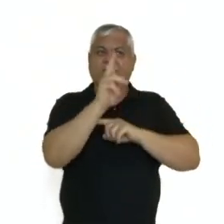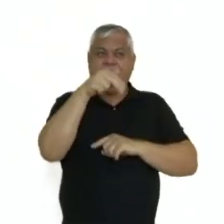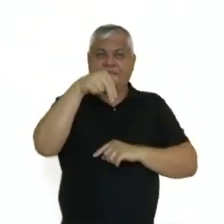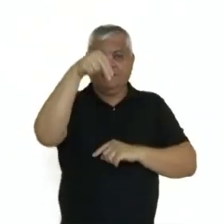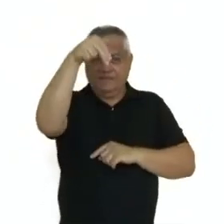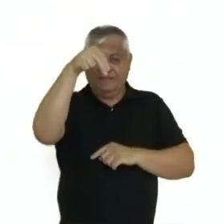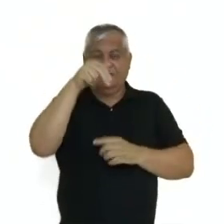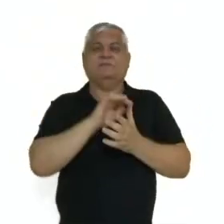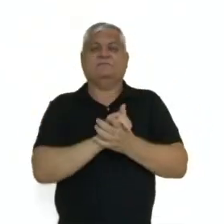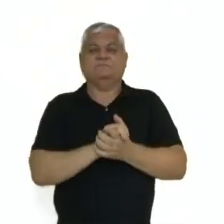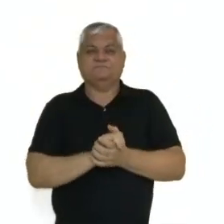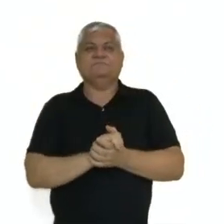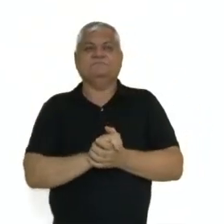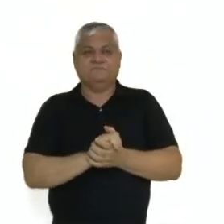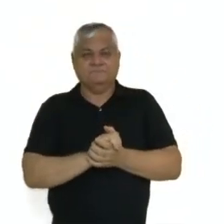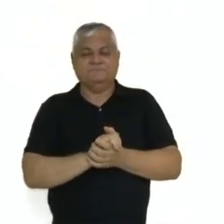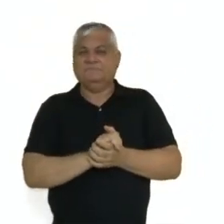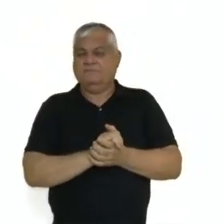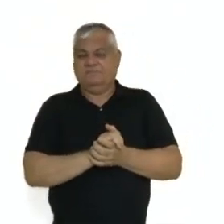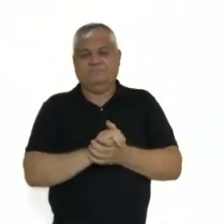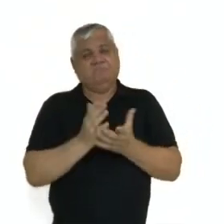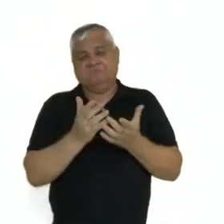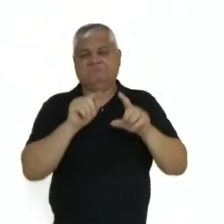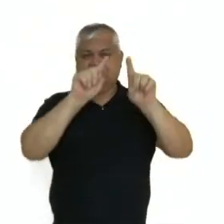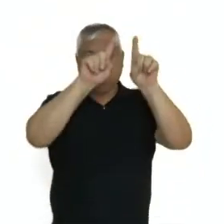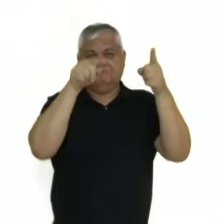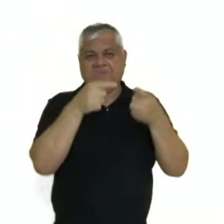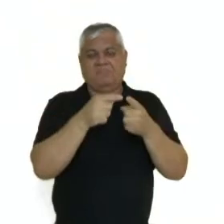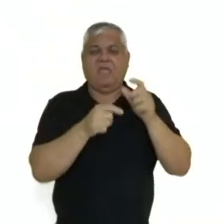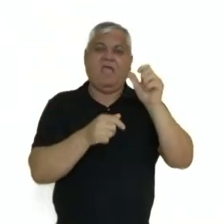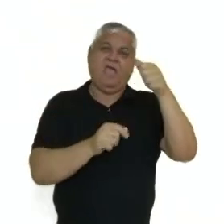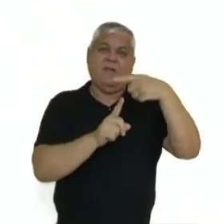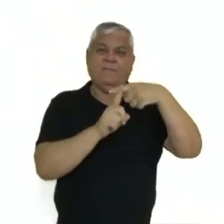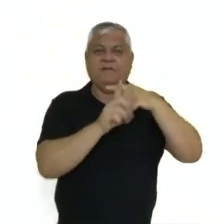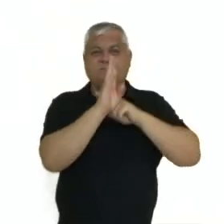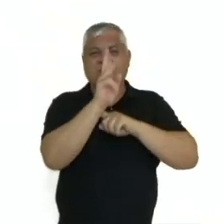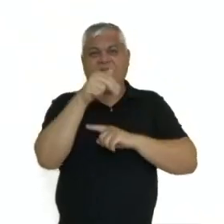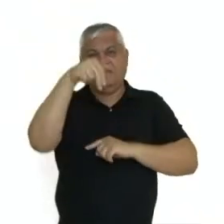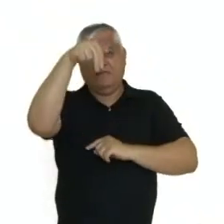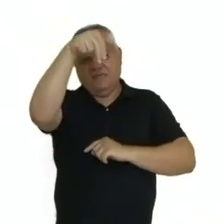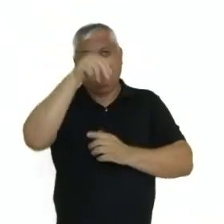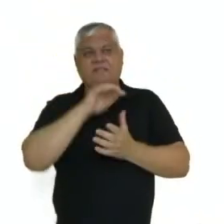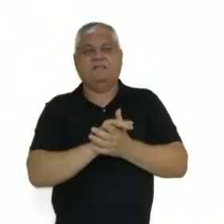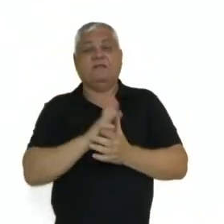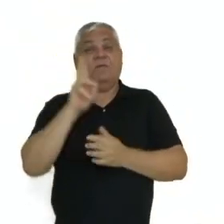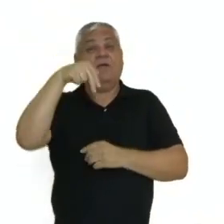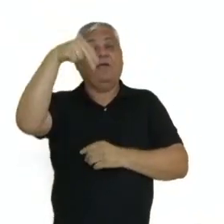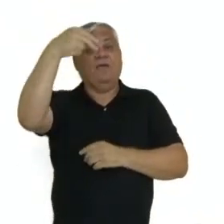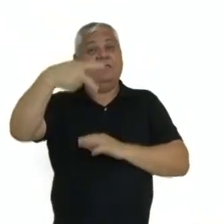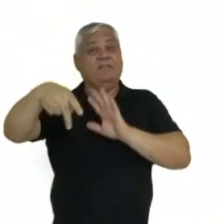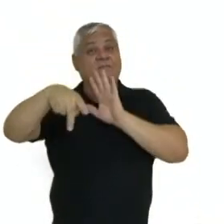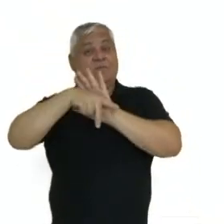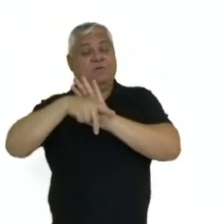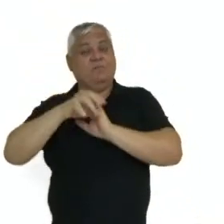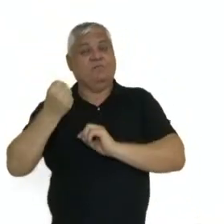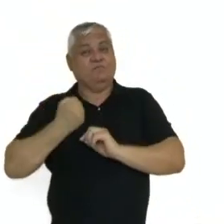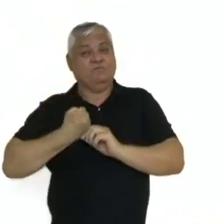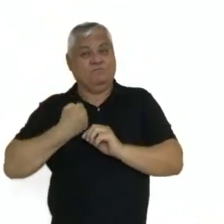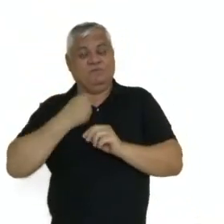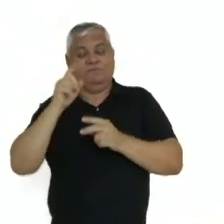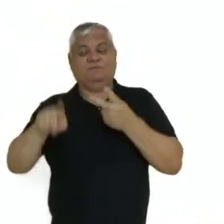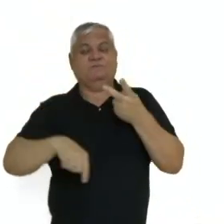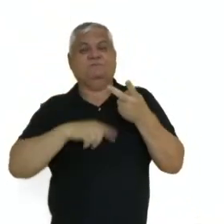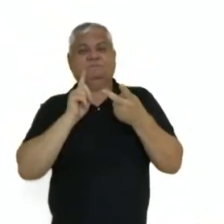de Newton a mais bela Ou seja a equação dele elevado a n com n pertence aos números naturais